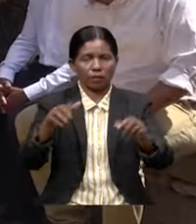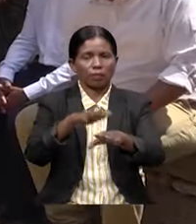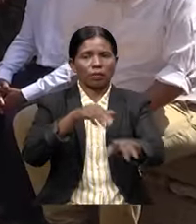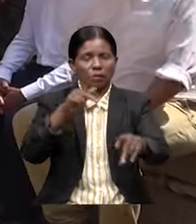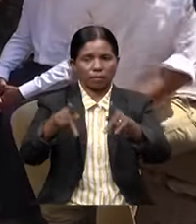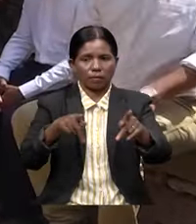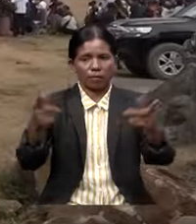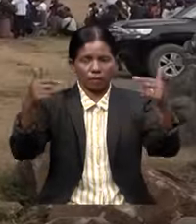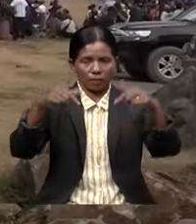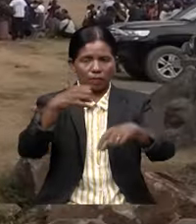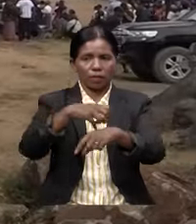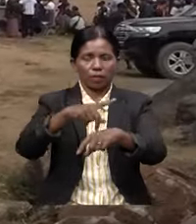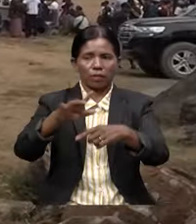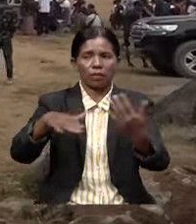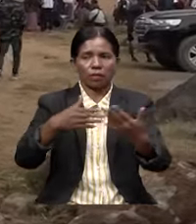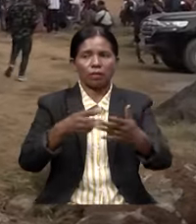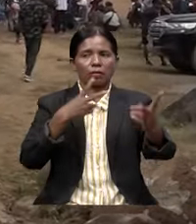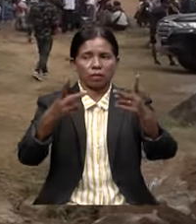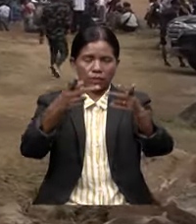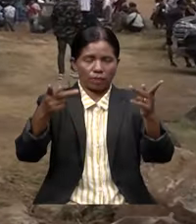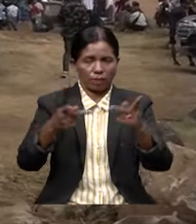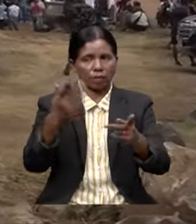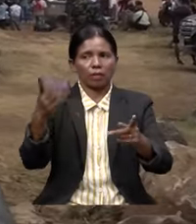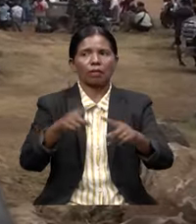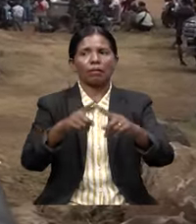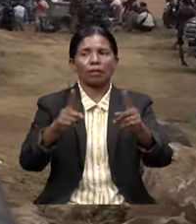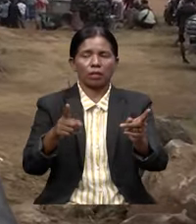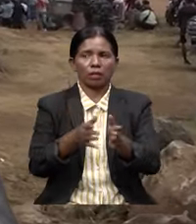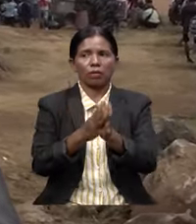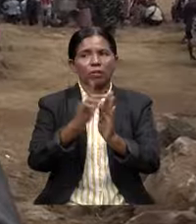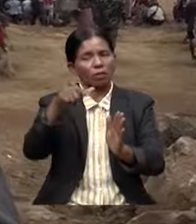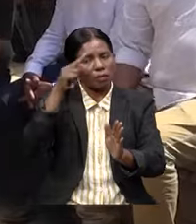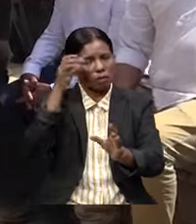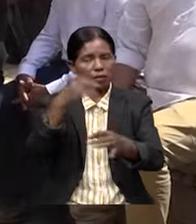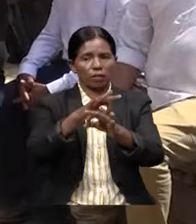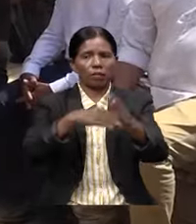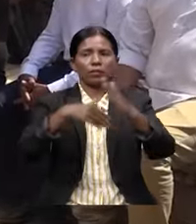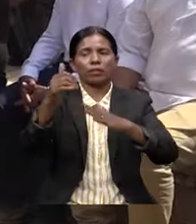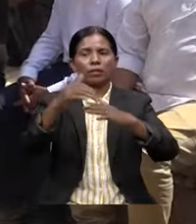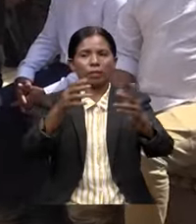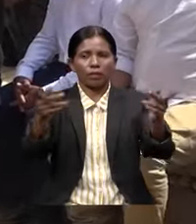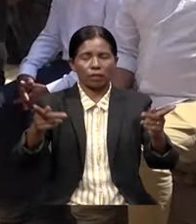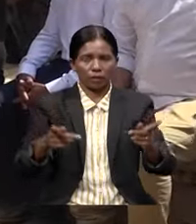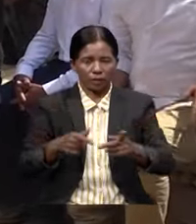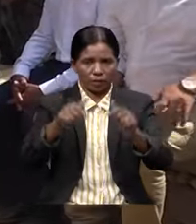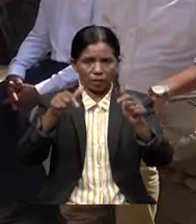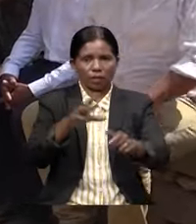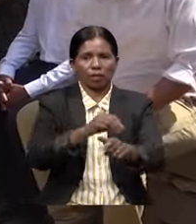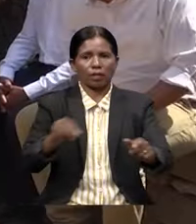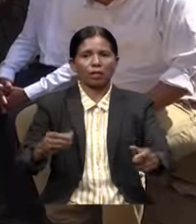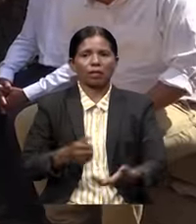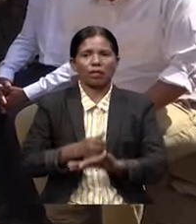turista local no internacional sira a tu visita fatin ne mai bene a parte o seu governo a tu adia infraestrutura e a fatin turismo ne a tu